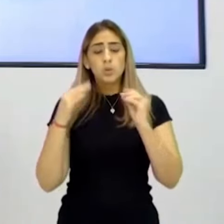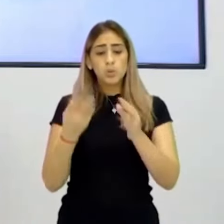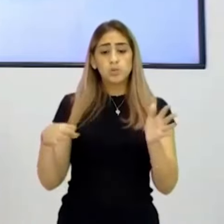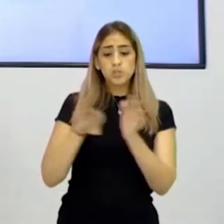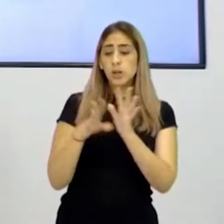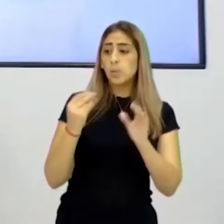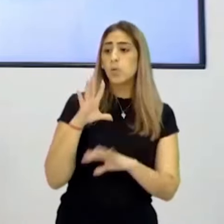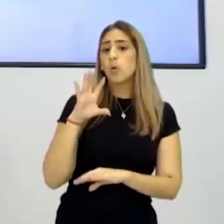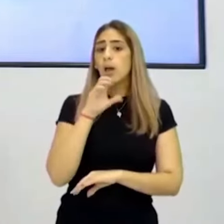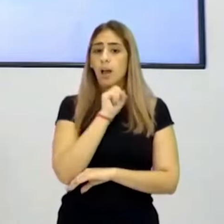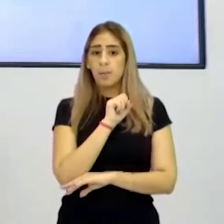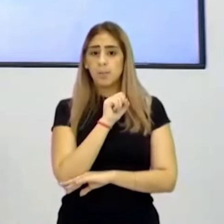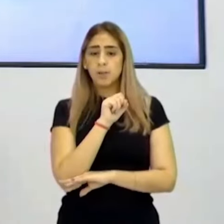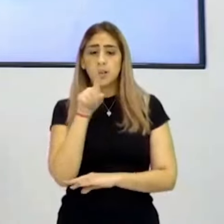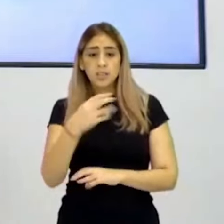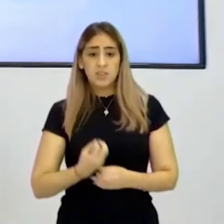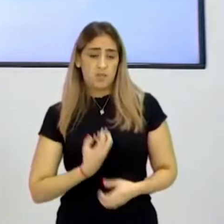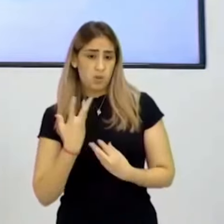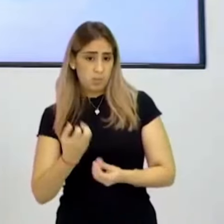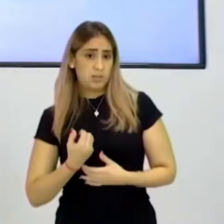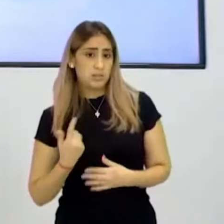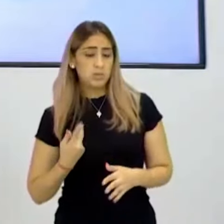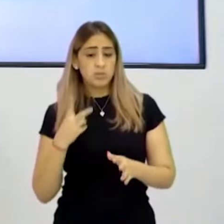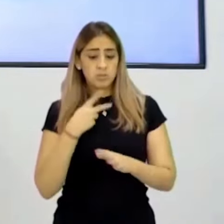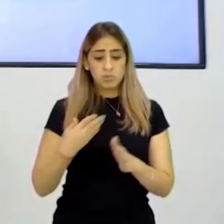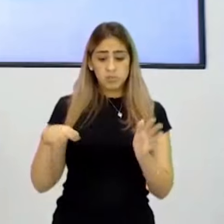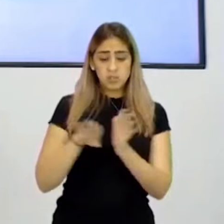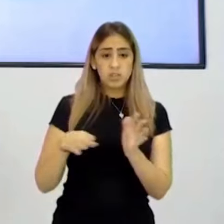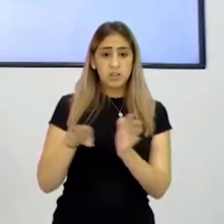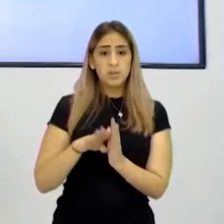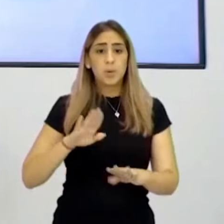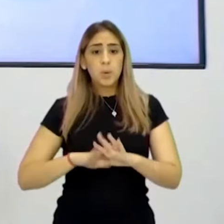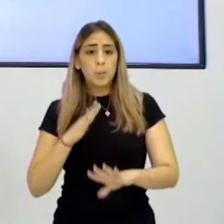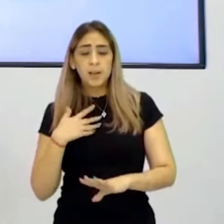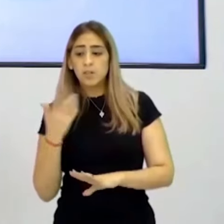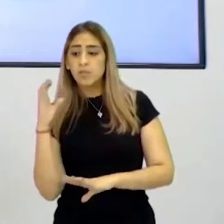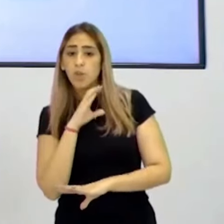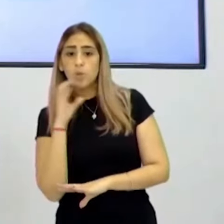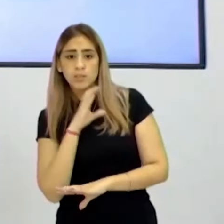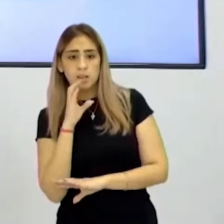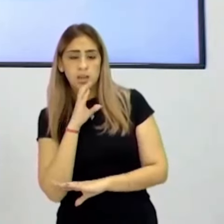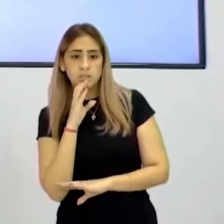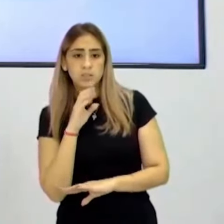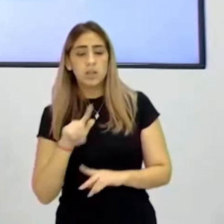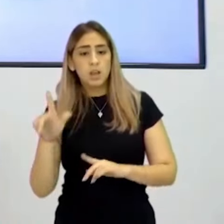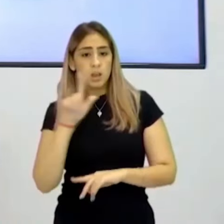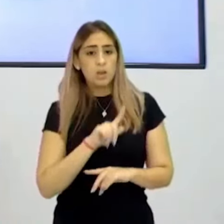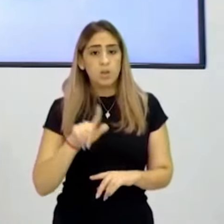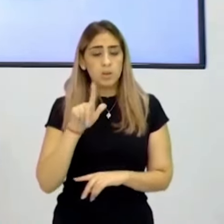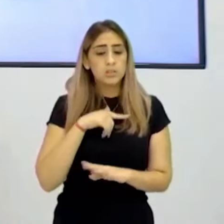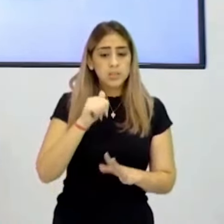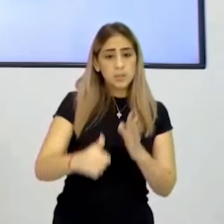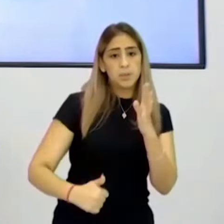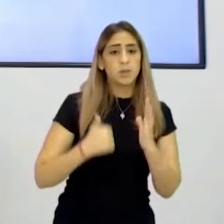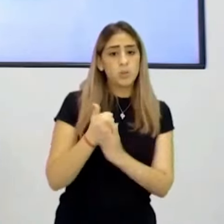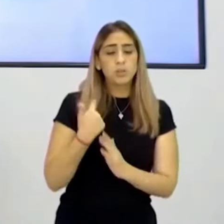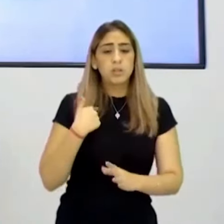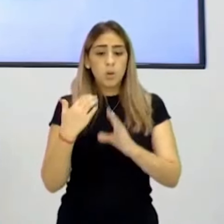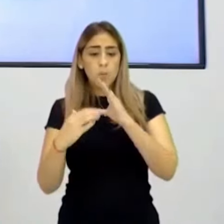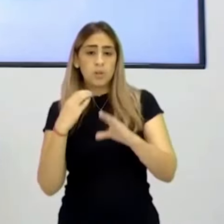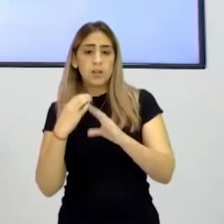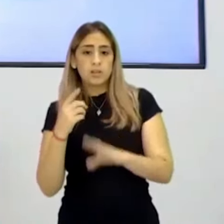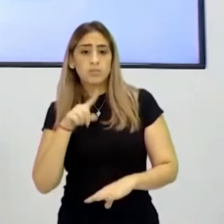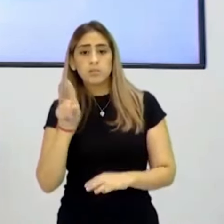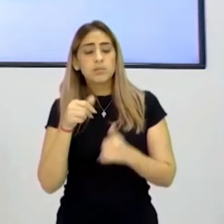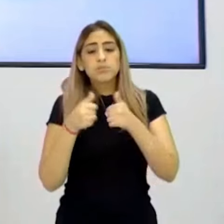muito rápido, as informações elas vão chegando com maior velocidade e é lógico que essa melhoria nas comunicações, elas